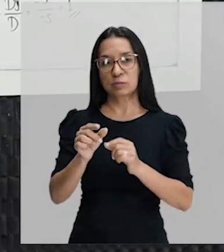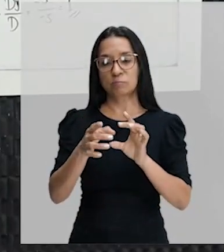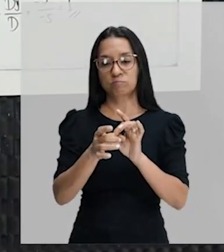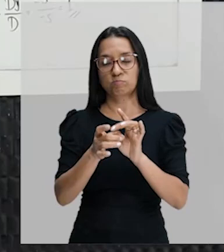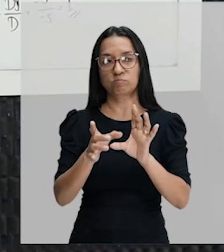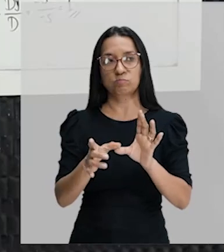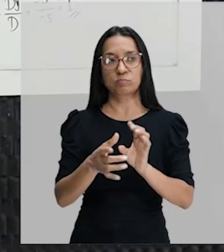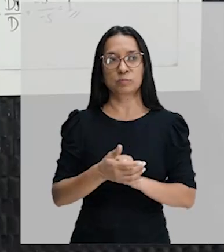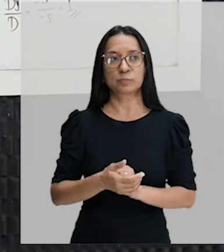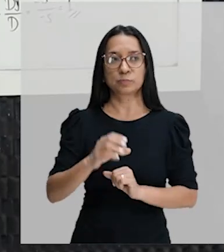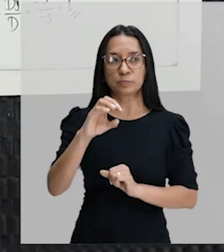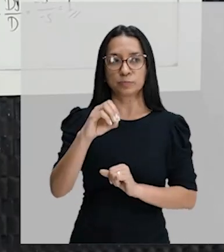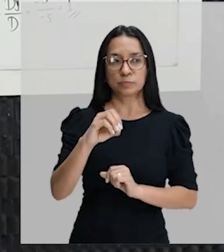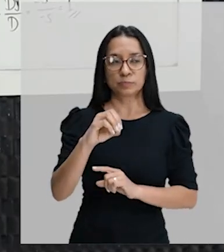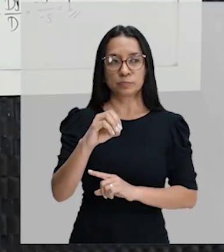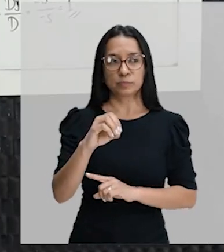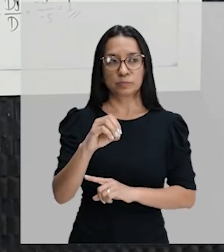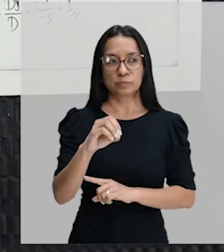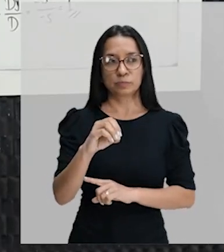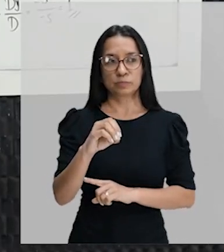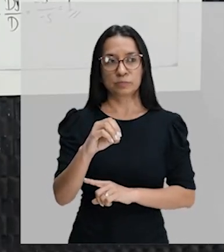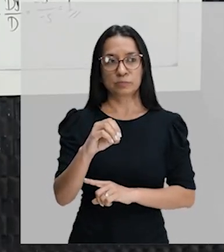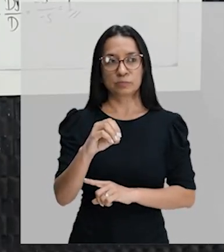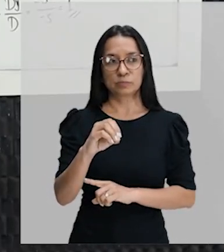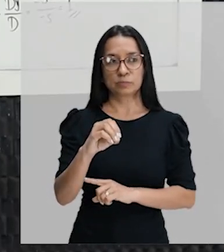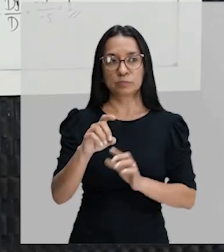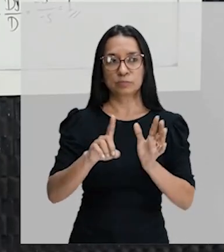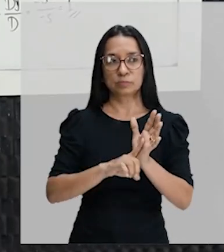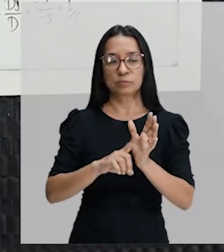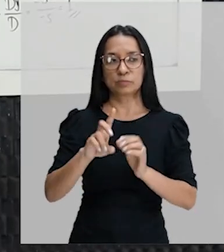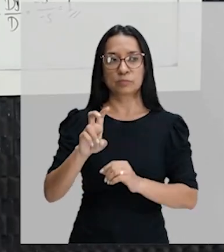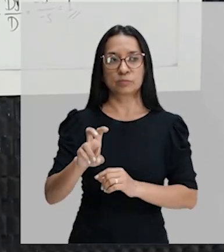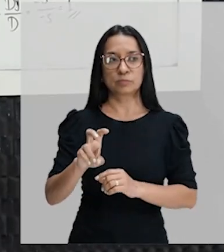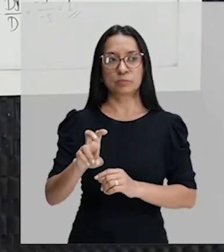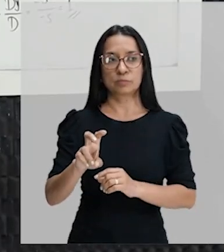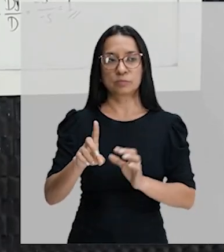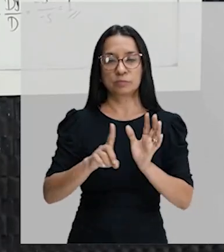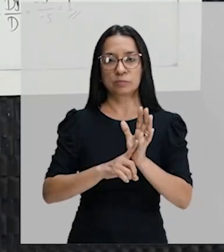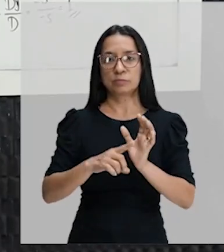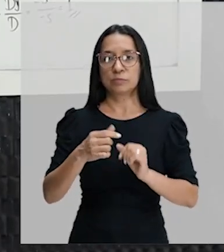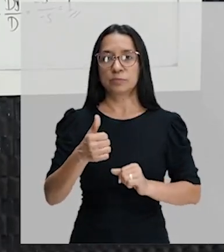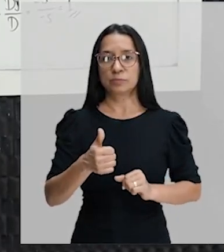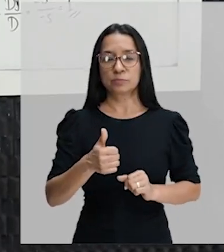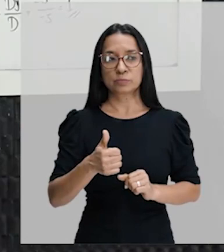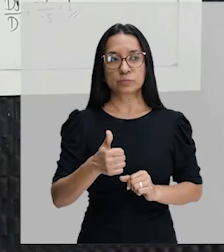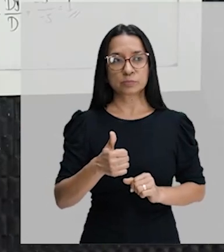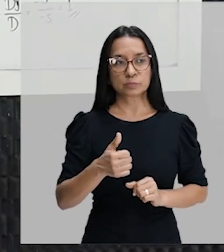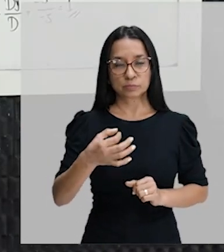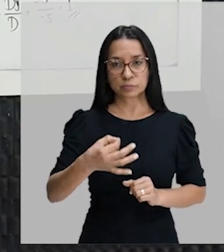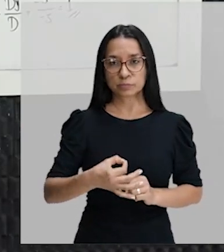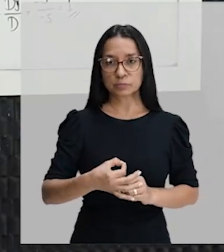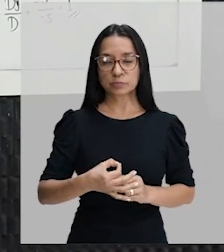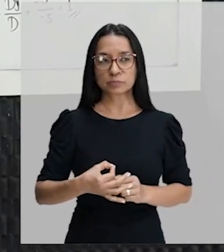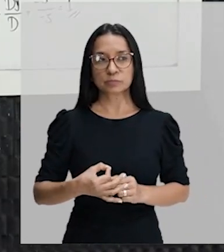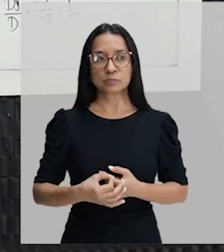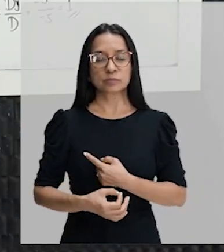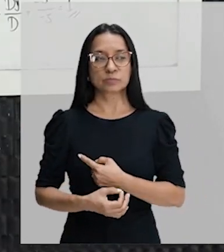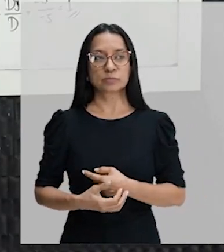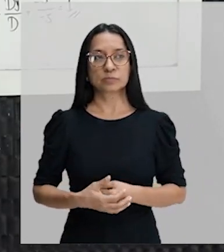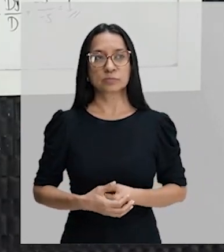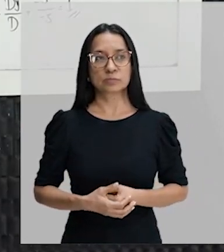independentes. Agora vai ficar 0, menos 5 e menos 1, certo? E aqui